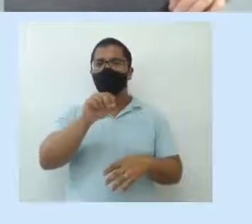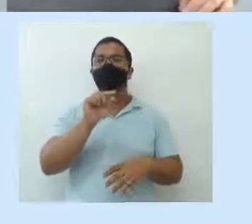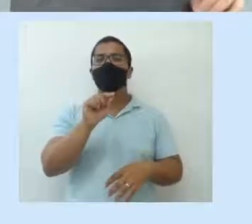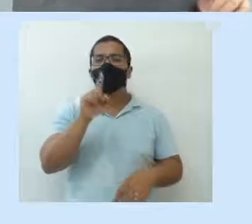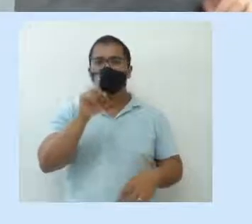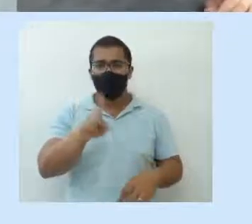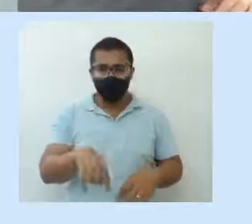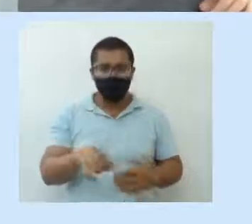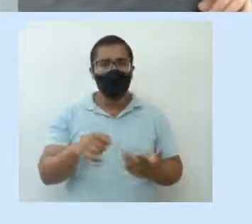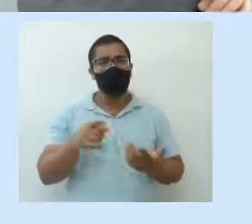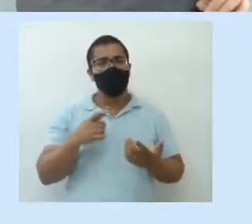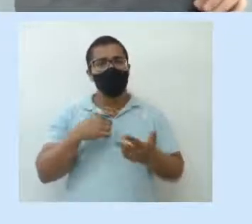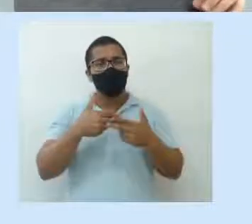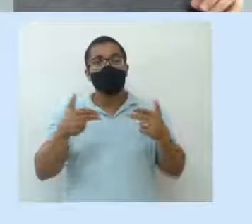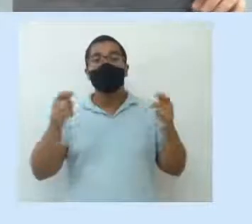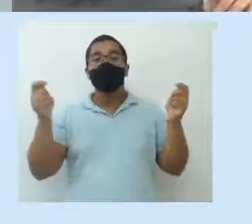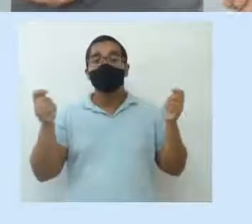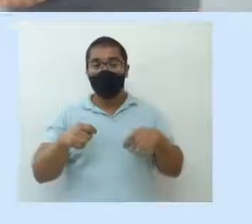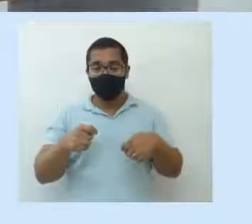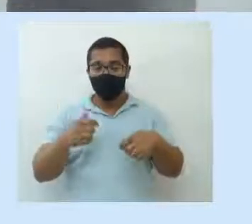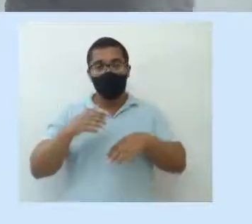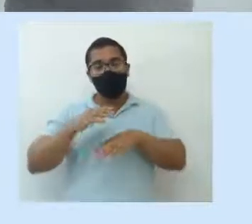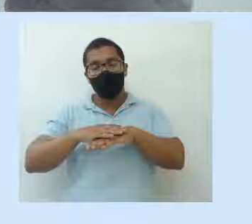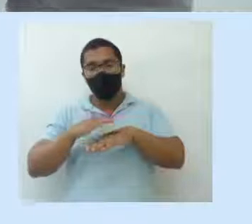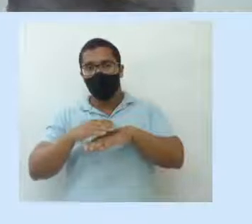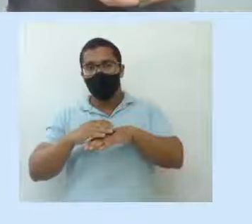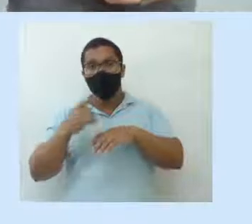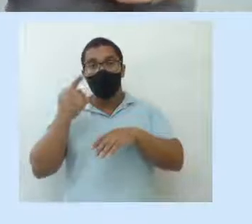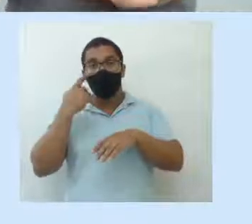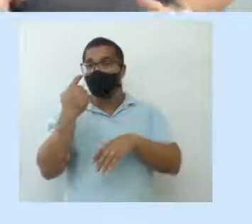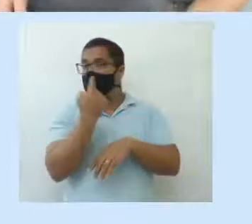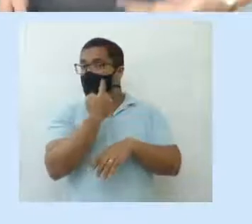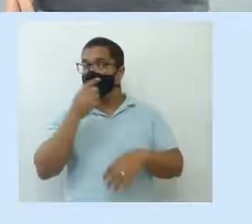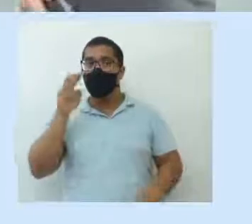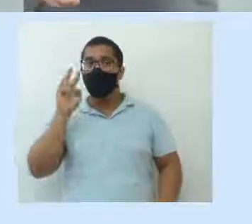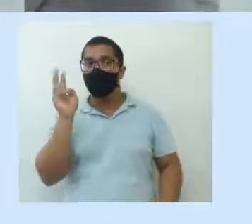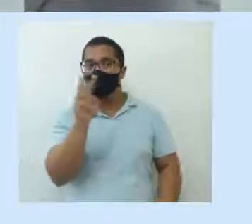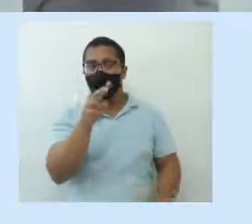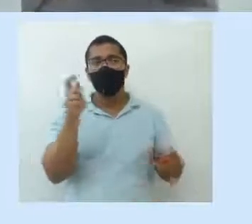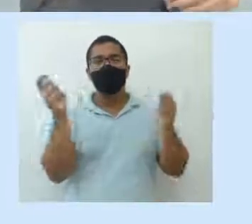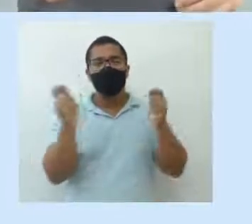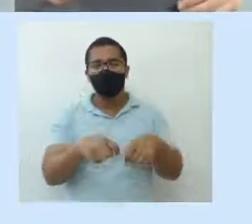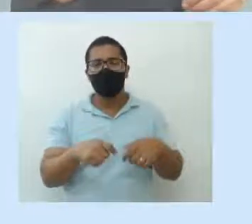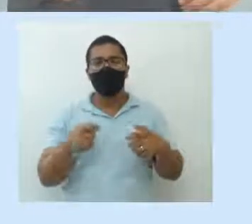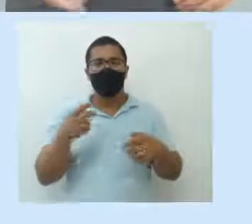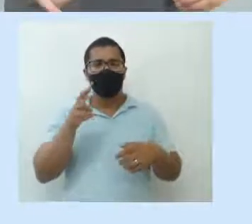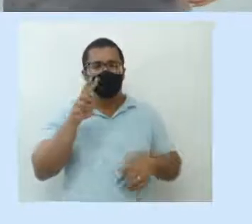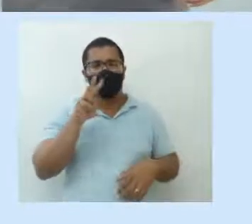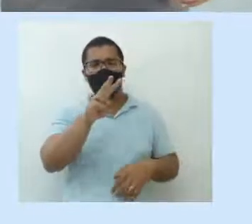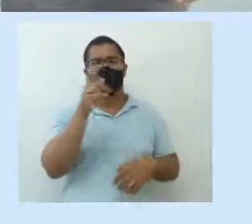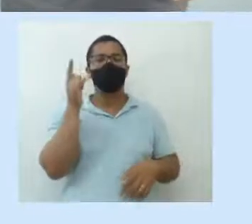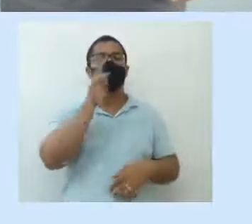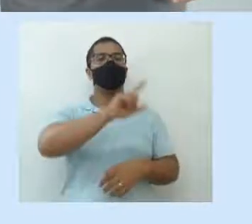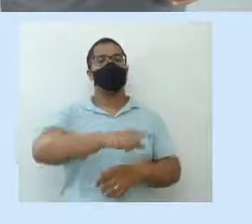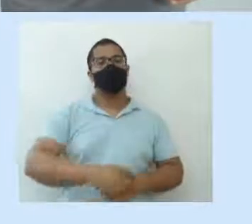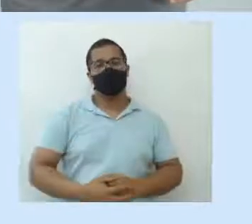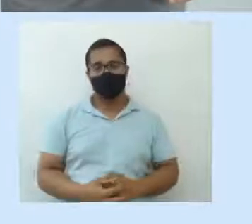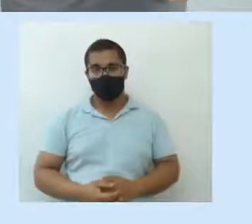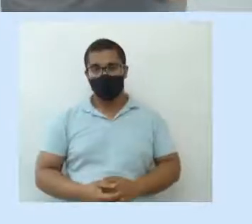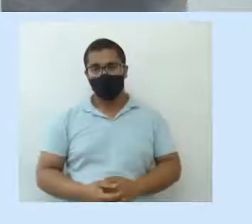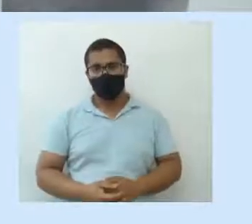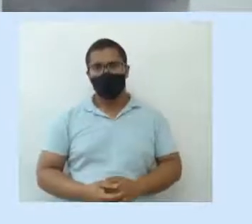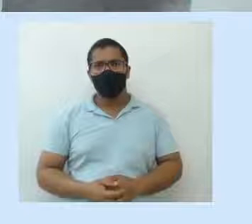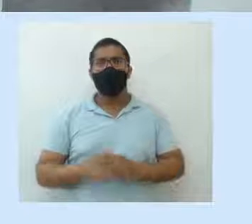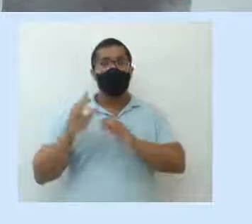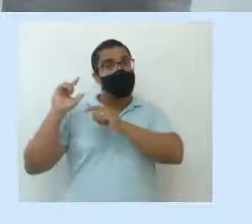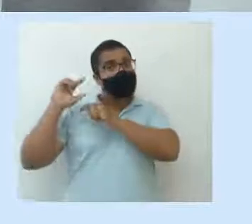aquilo que é observável, certo? Aquilo que aparece, aquilo que emerge. Tradicionalmente,